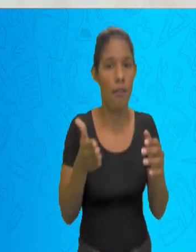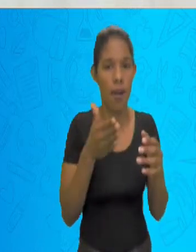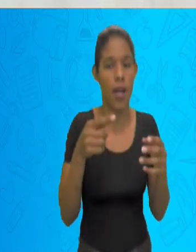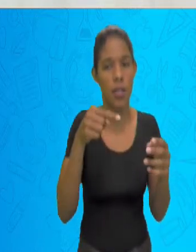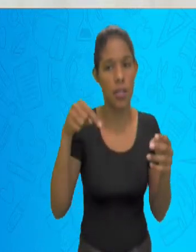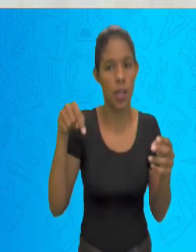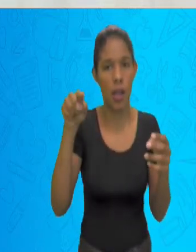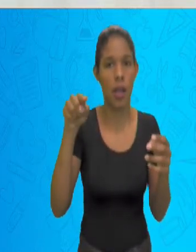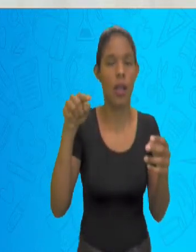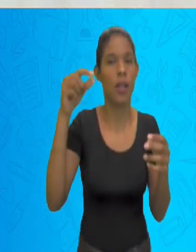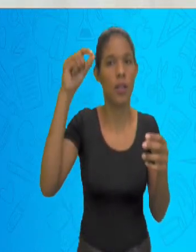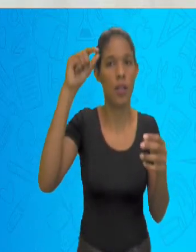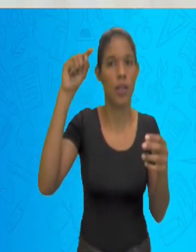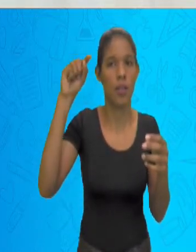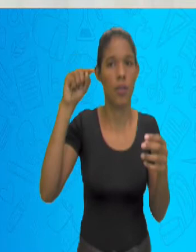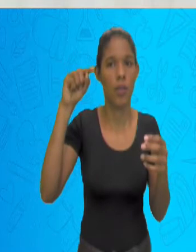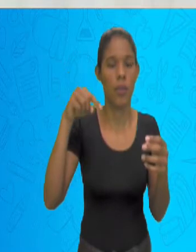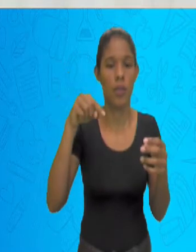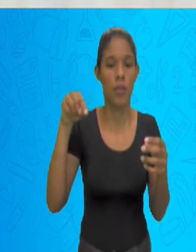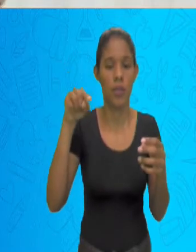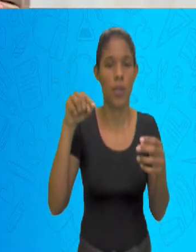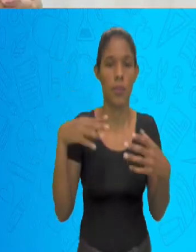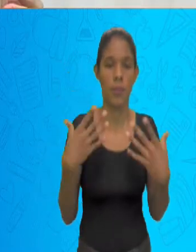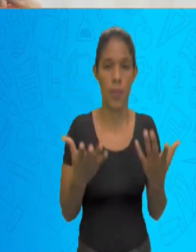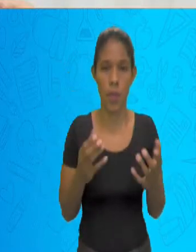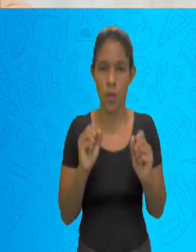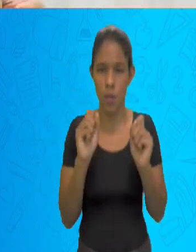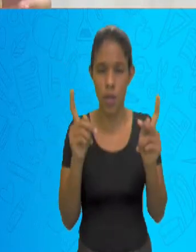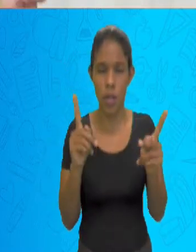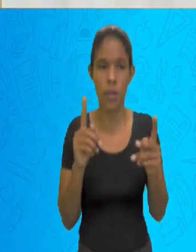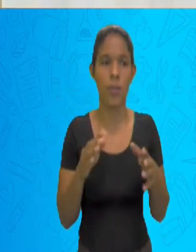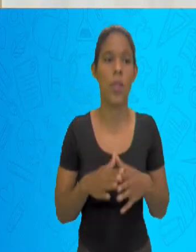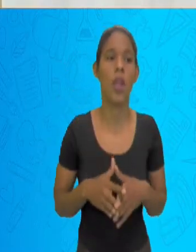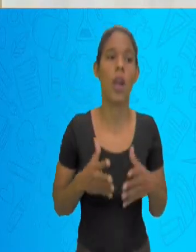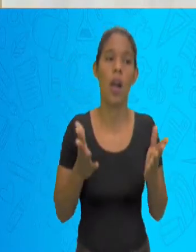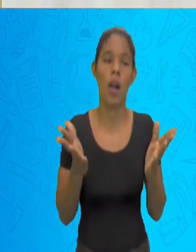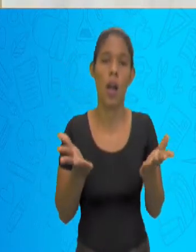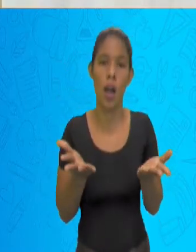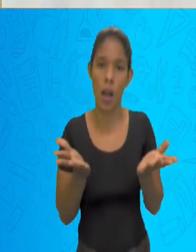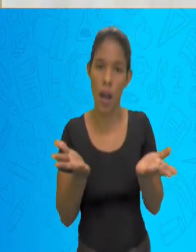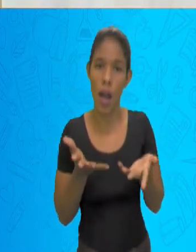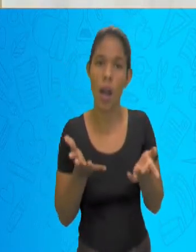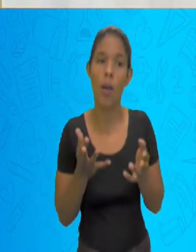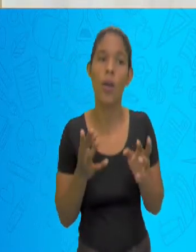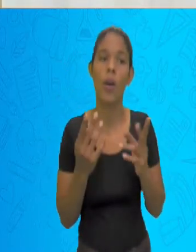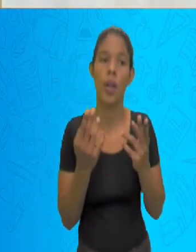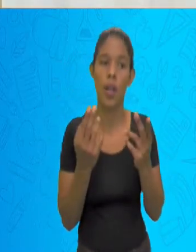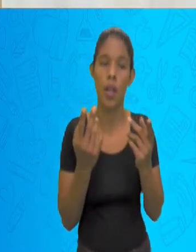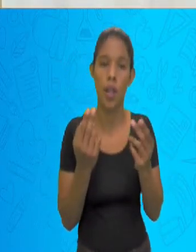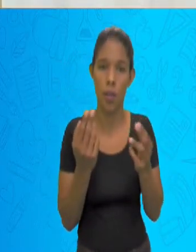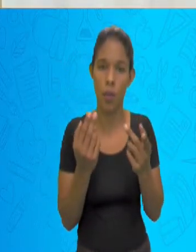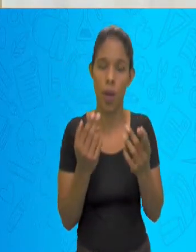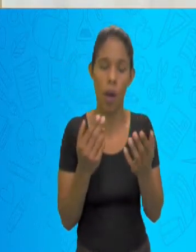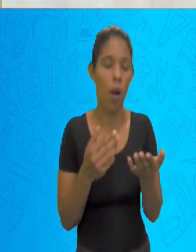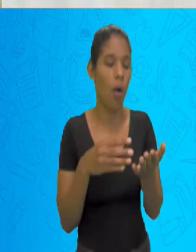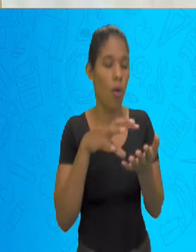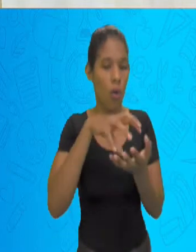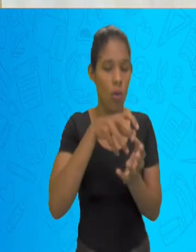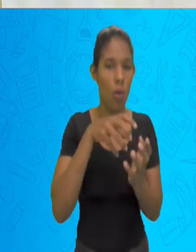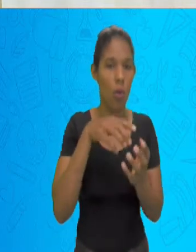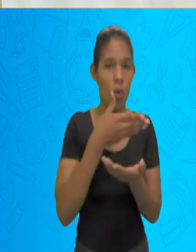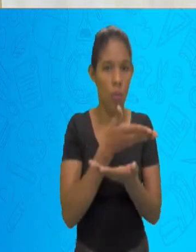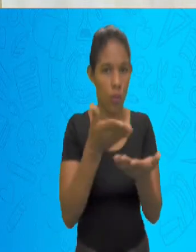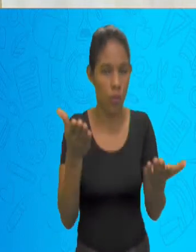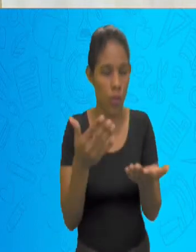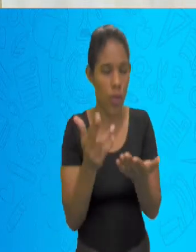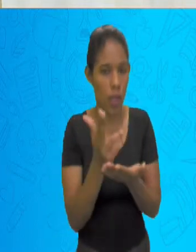a vértice, ok? A mesma coisa nós vamos fazer naquele cubo que você desenhou aí no seu caderno. Você